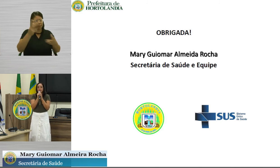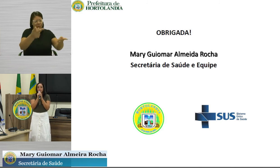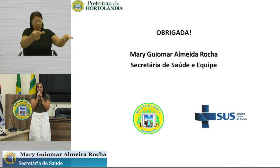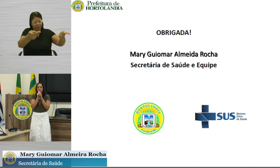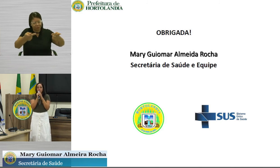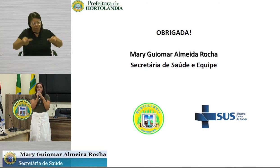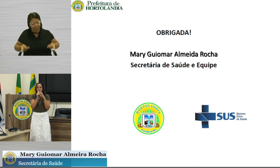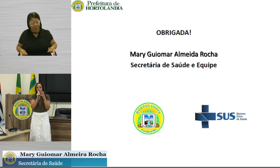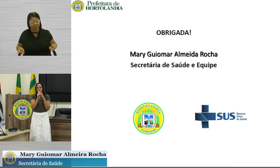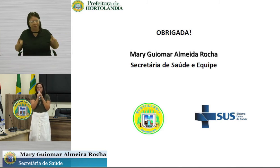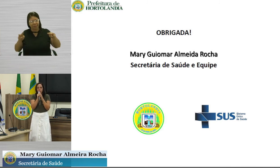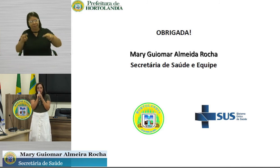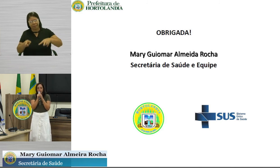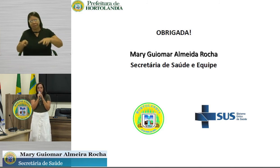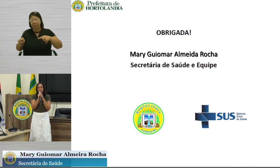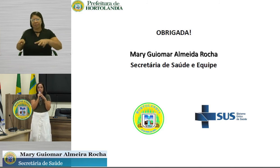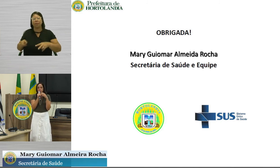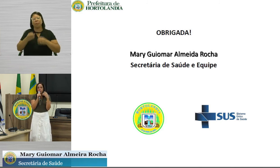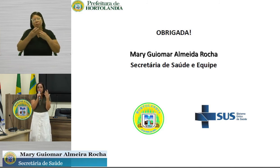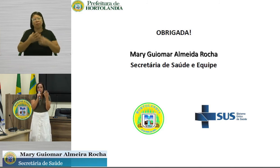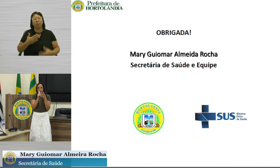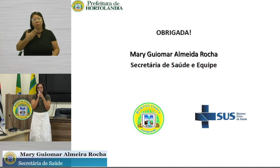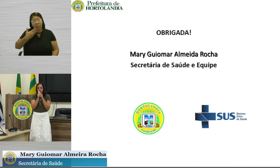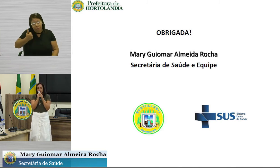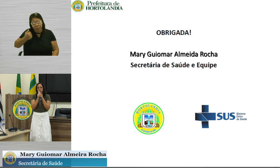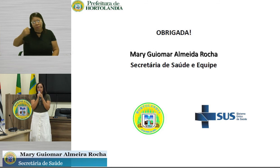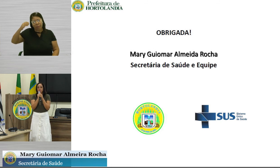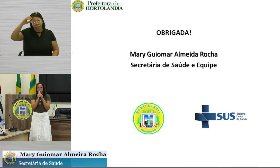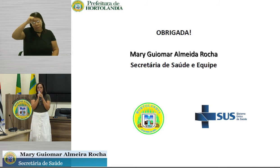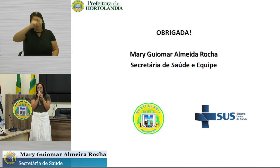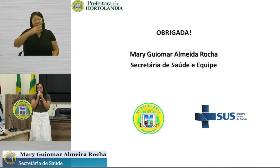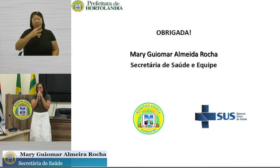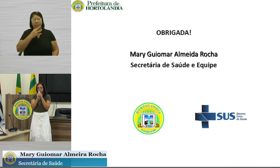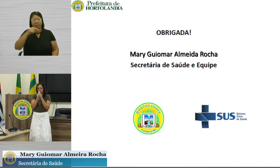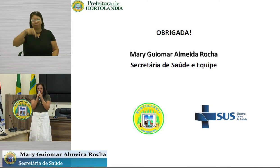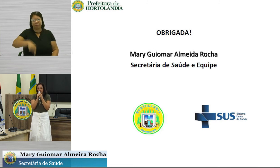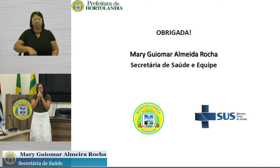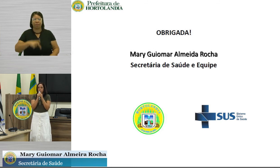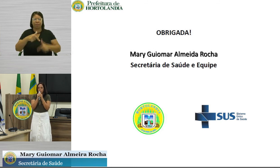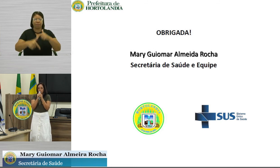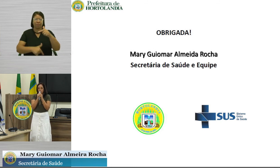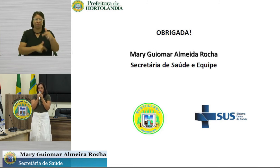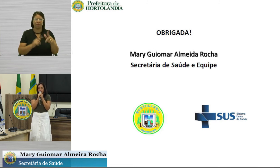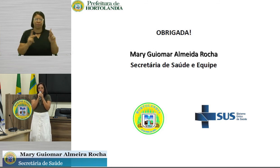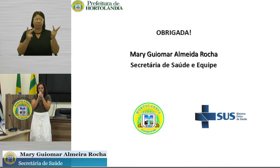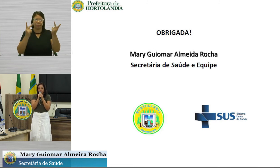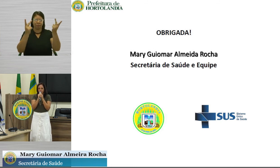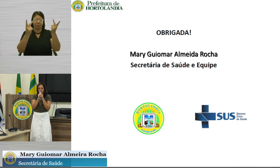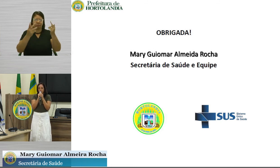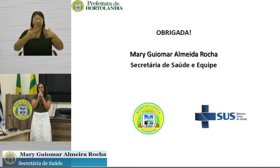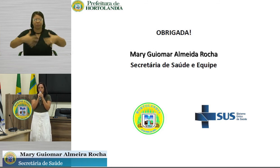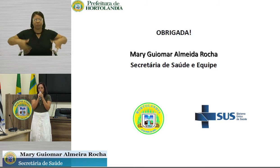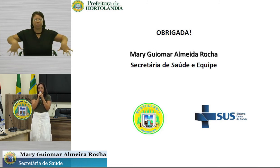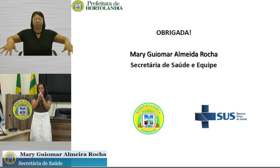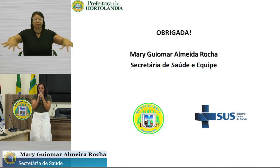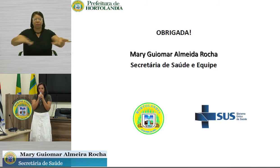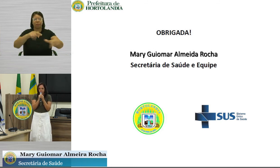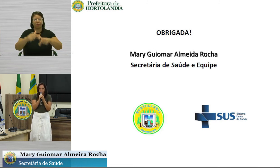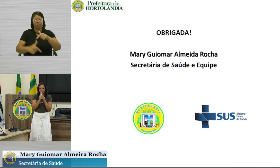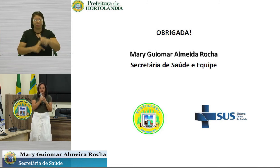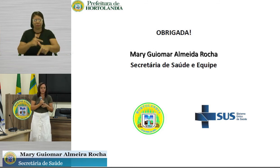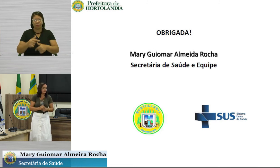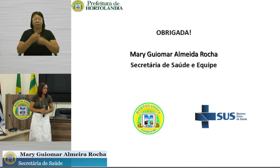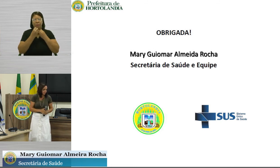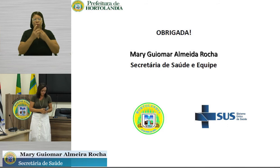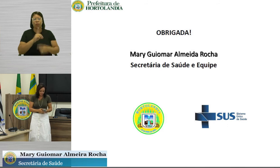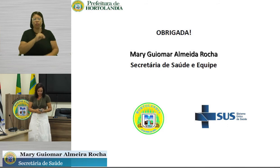assistido, até para ter um pouco do conhecimento do trabalho que todos vocês, todos nós desenvolvemos. Um bom dia a